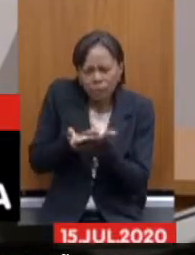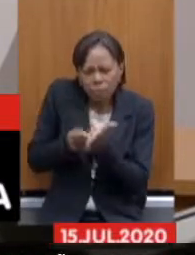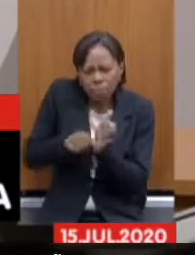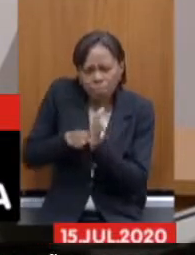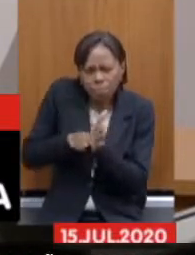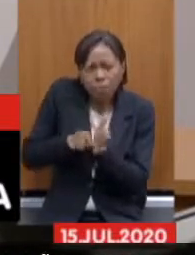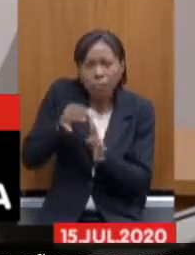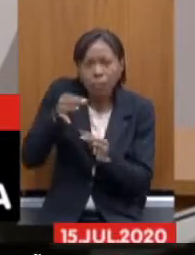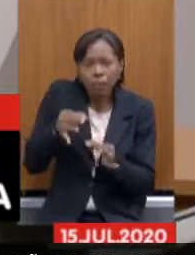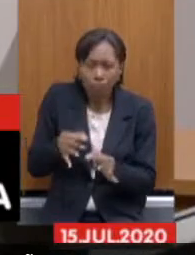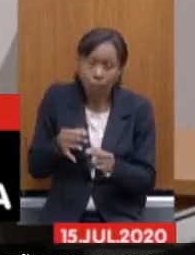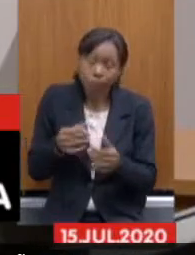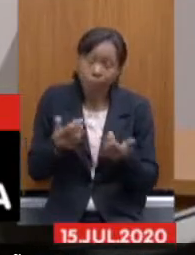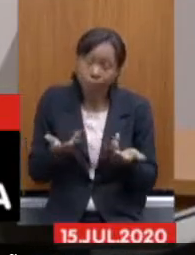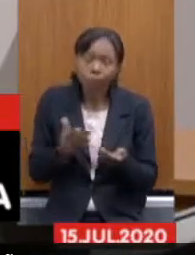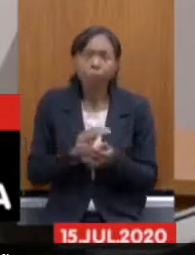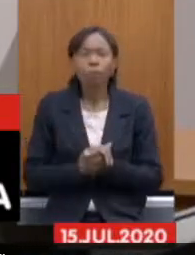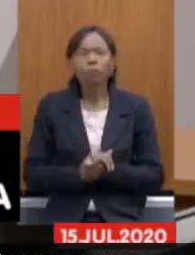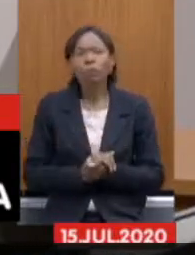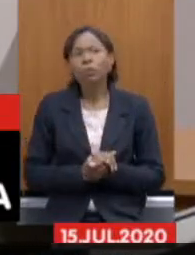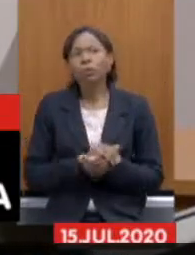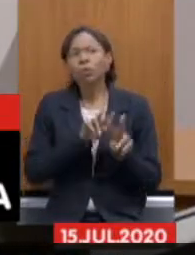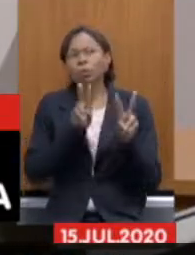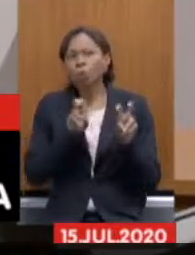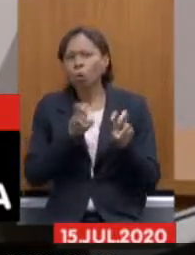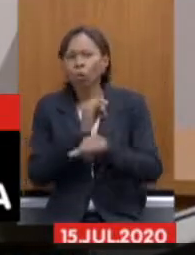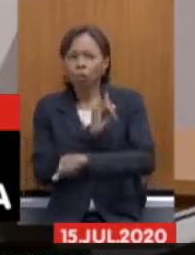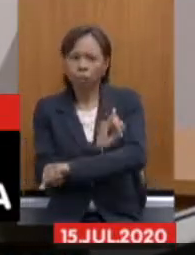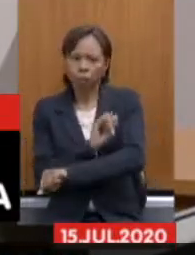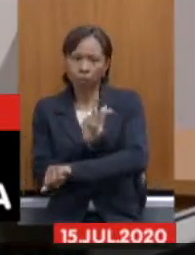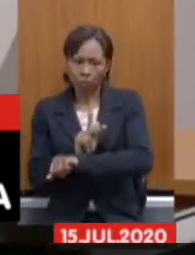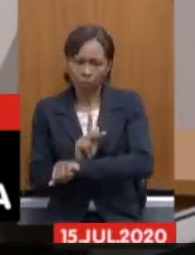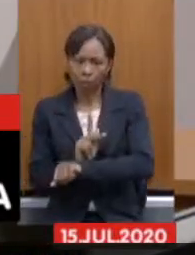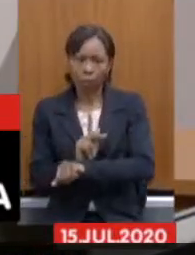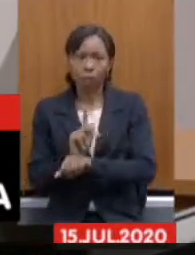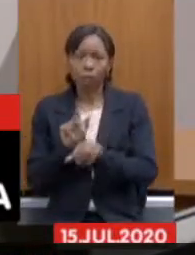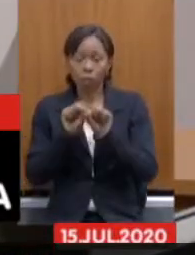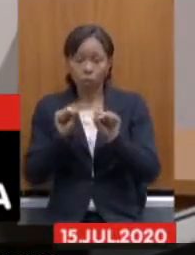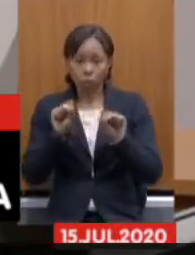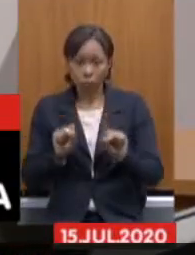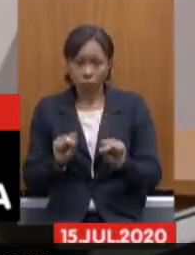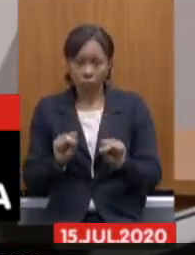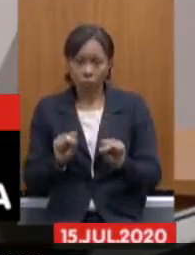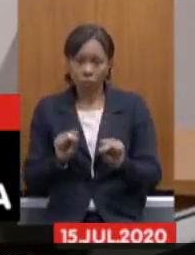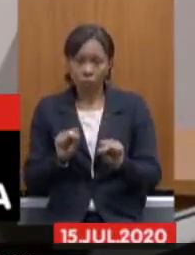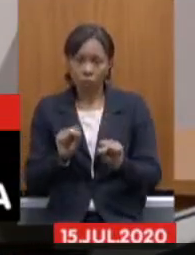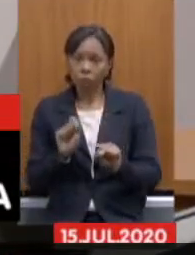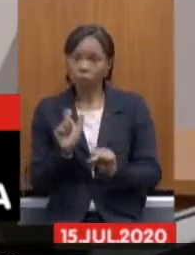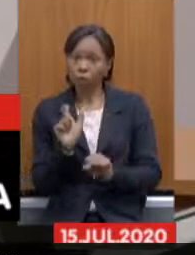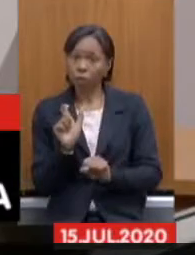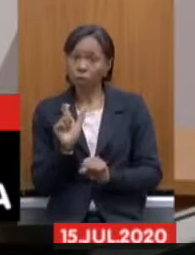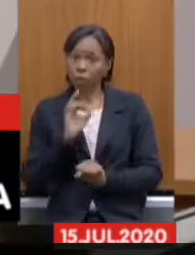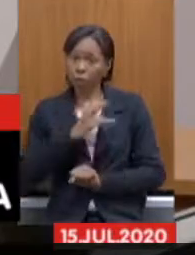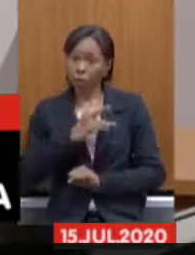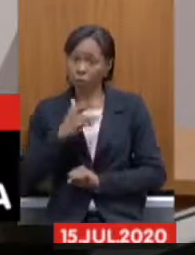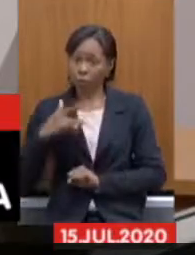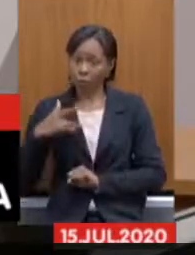fundos em relação ao ipsemg ao sistema de saúde que a fala do sistema de